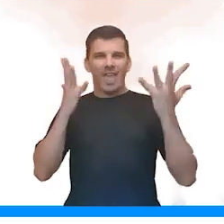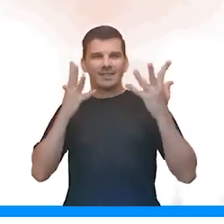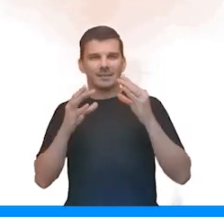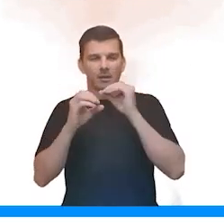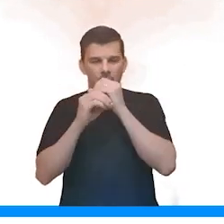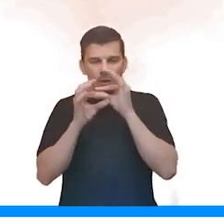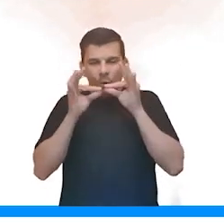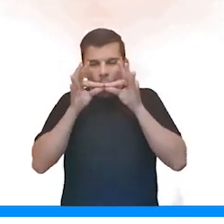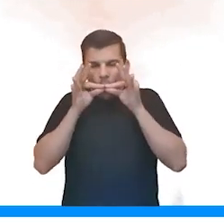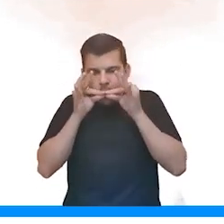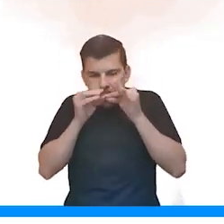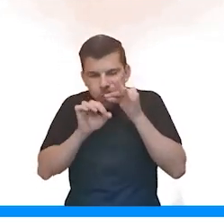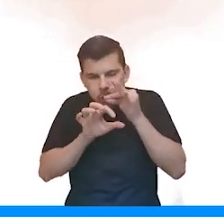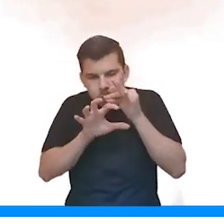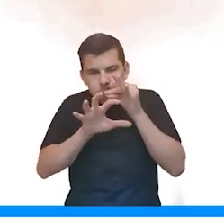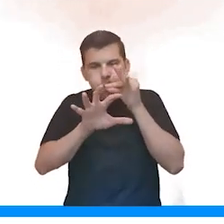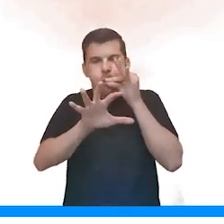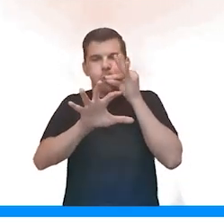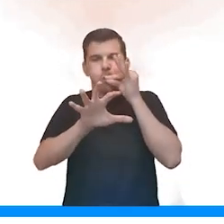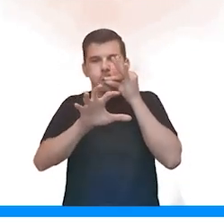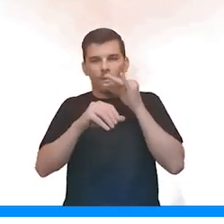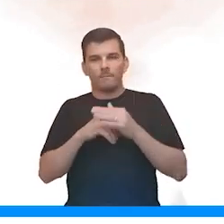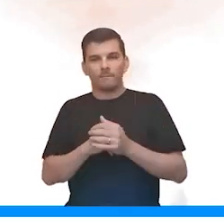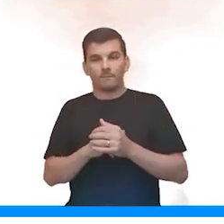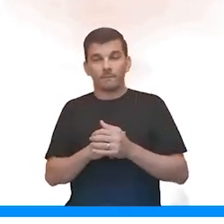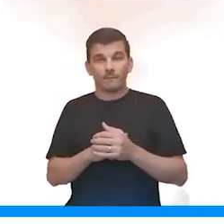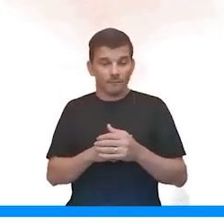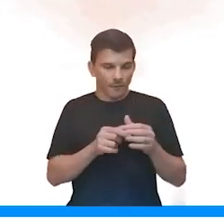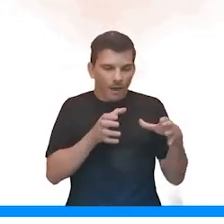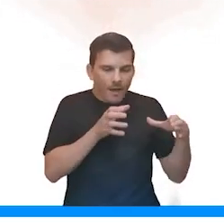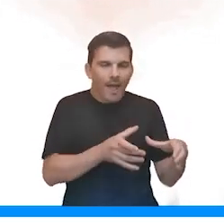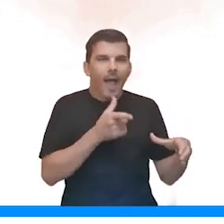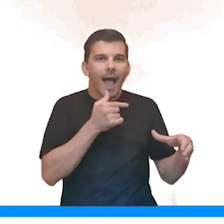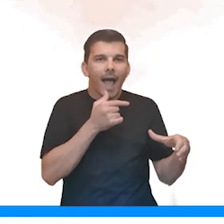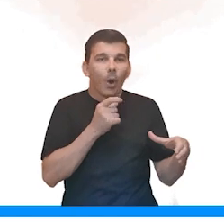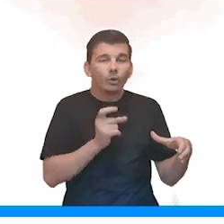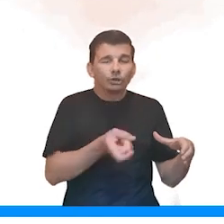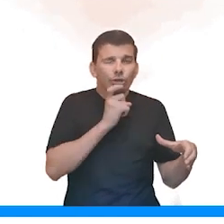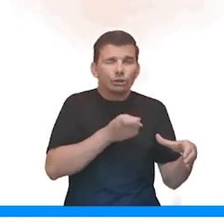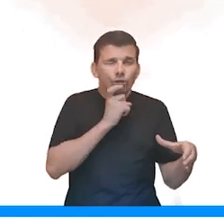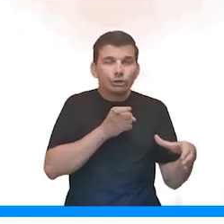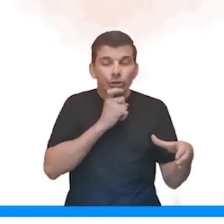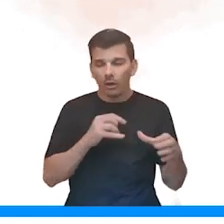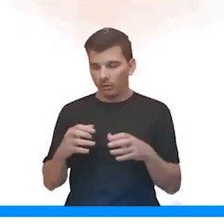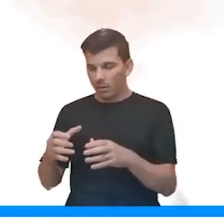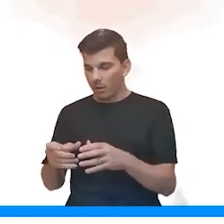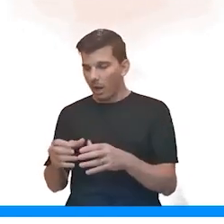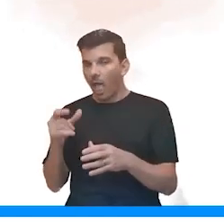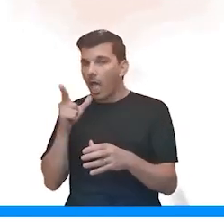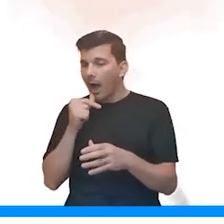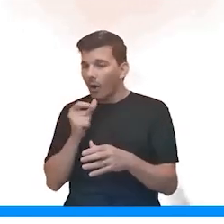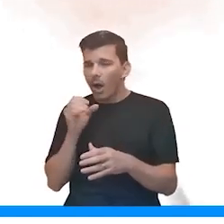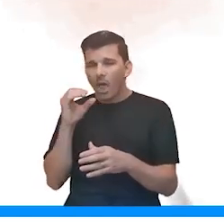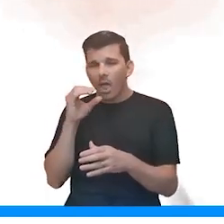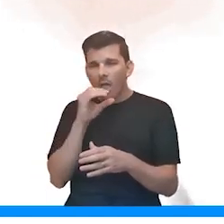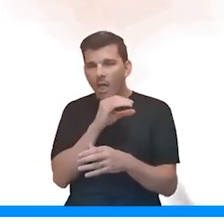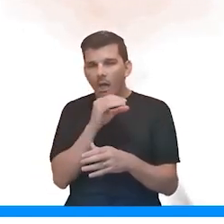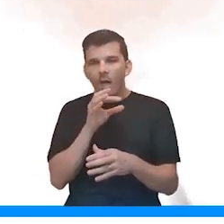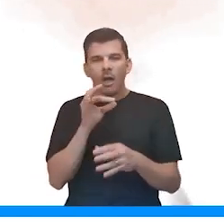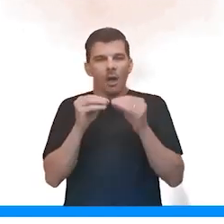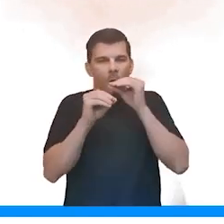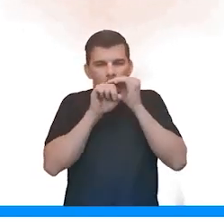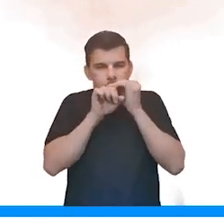enche bem, uma bexiga de balão de festa. Pega 2 potes, um de água bem gelada e um de água